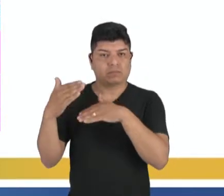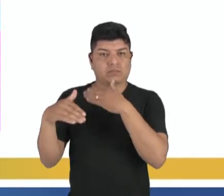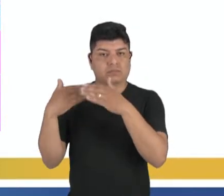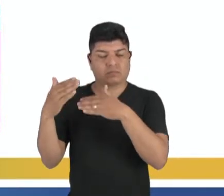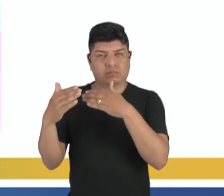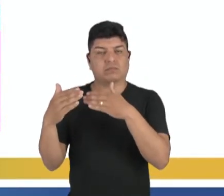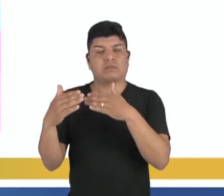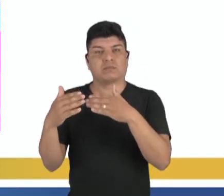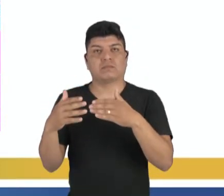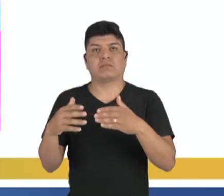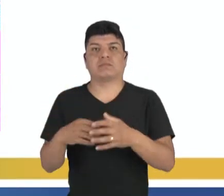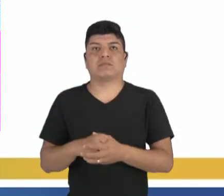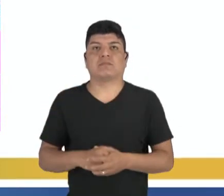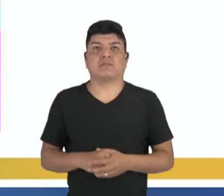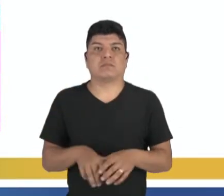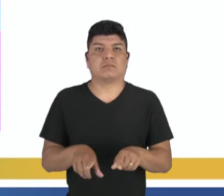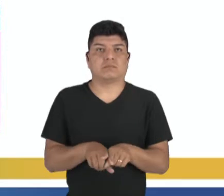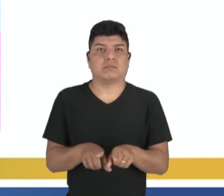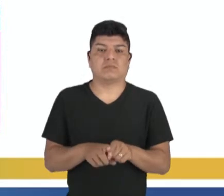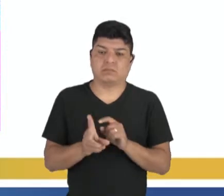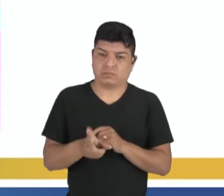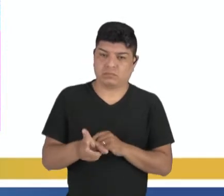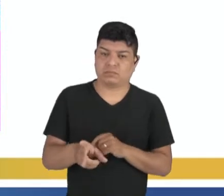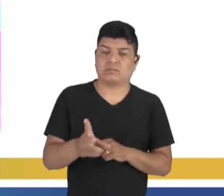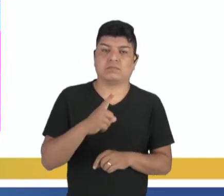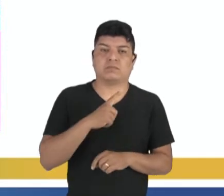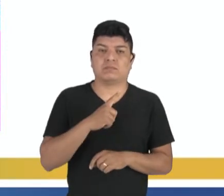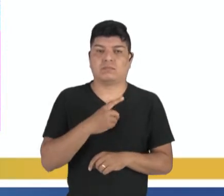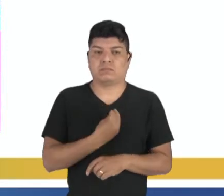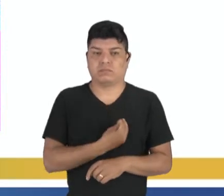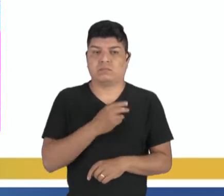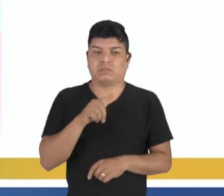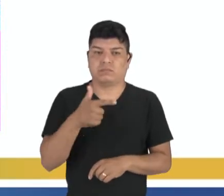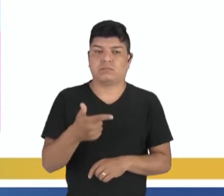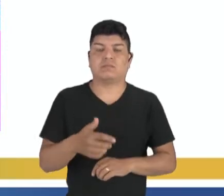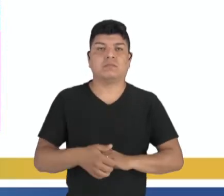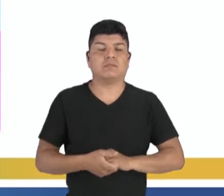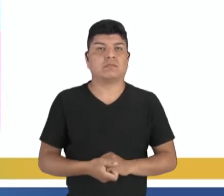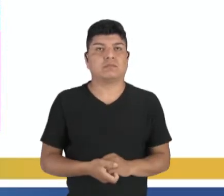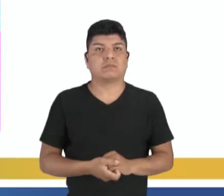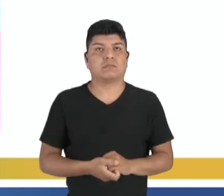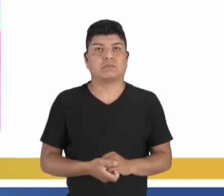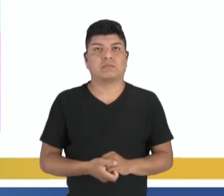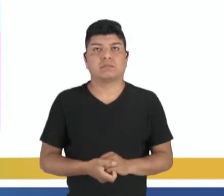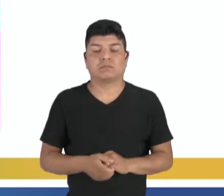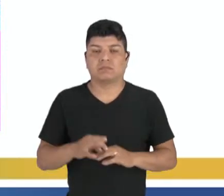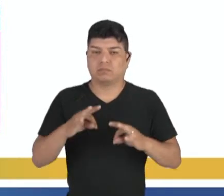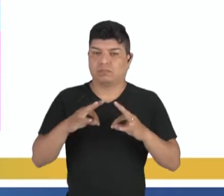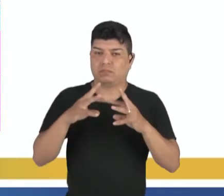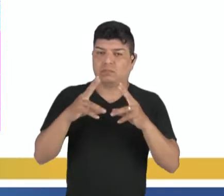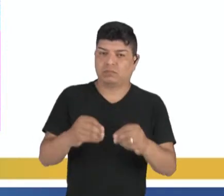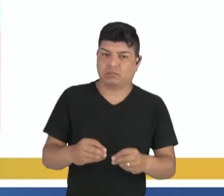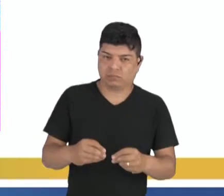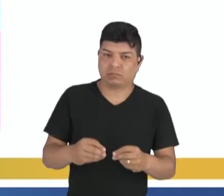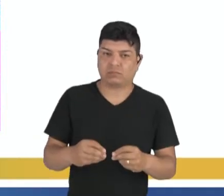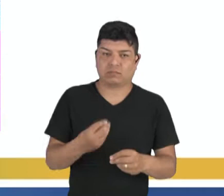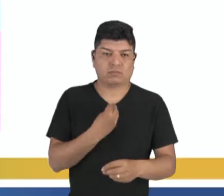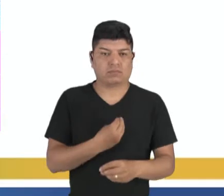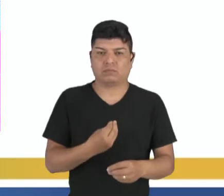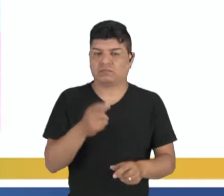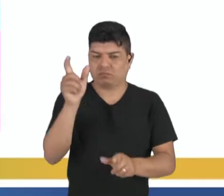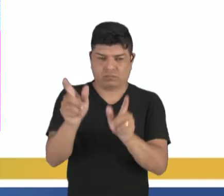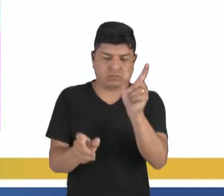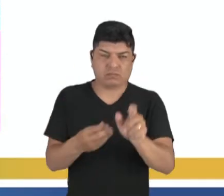de reprodução, né? E assim continuar tendo mais indivíduos. Todos os organismos vivos, qualquer